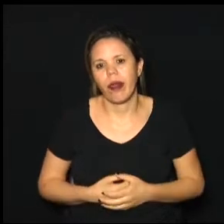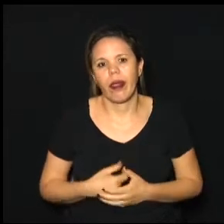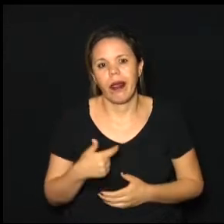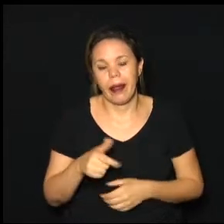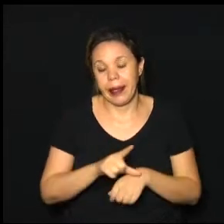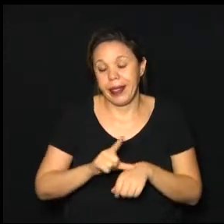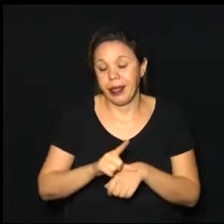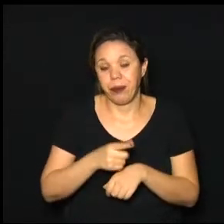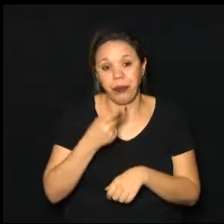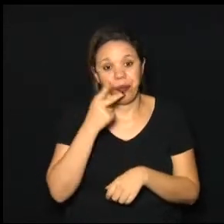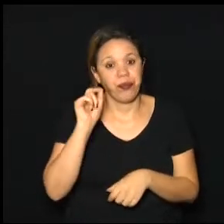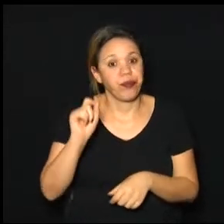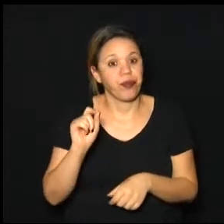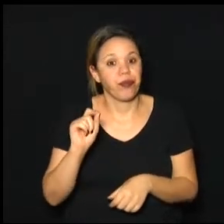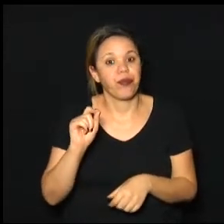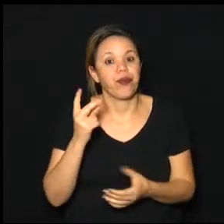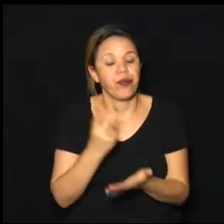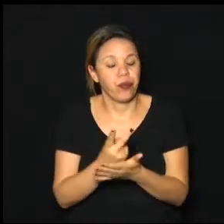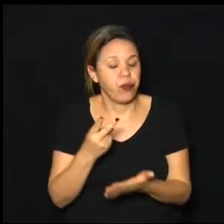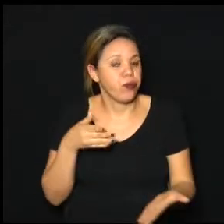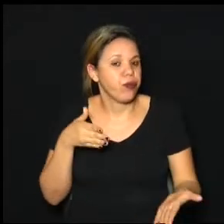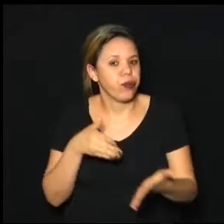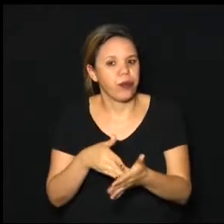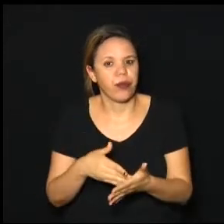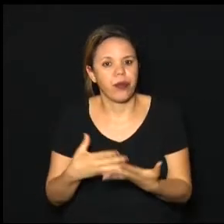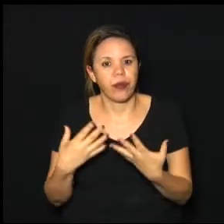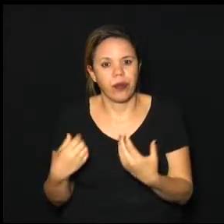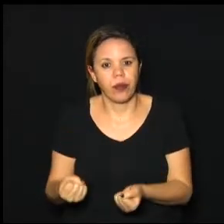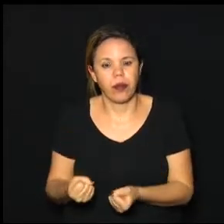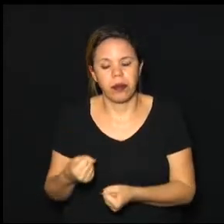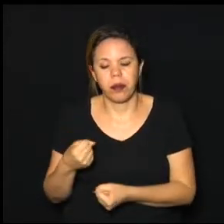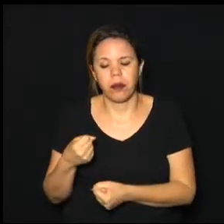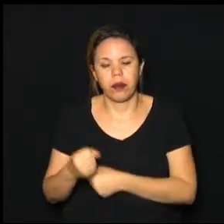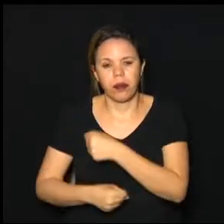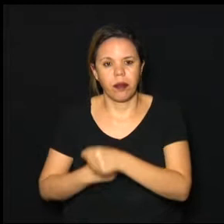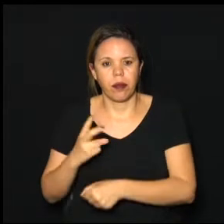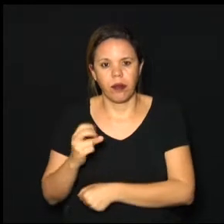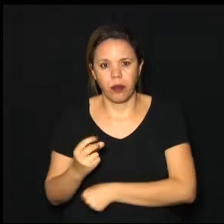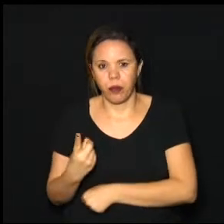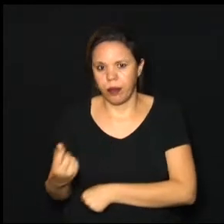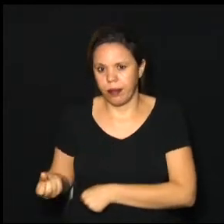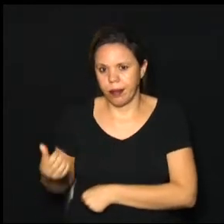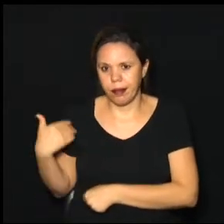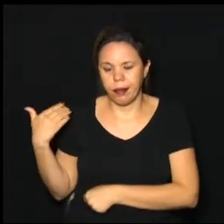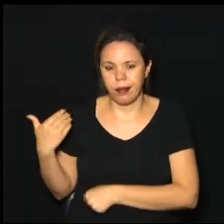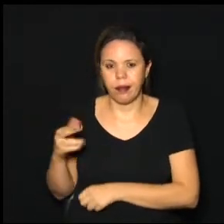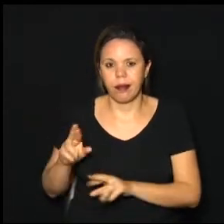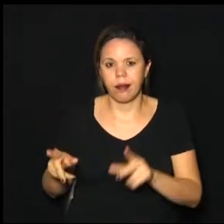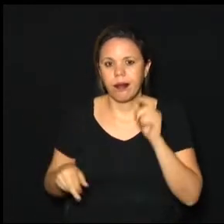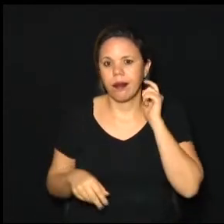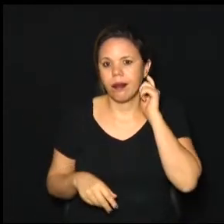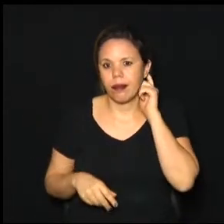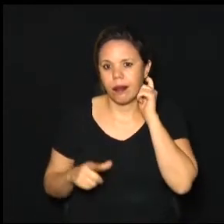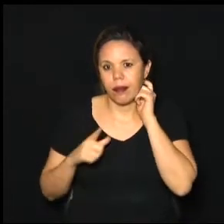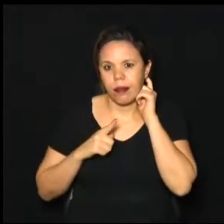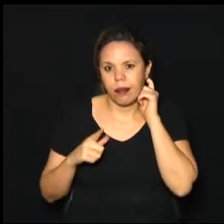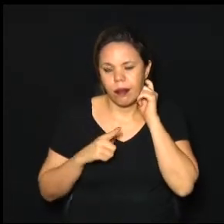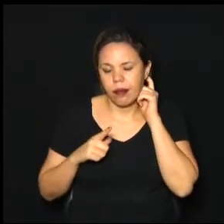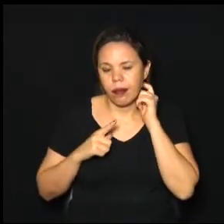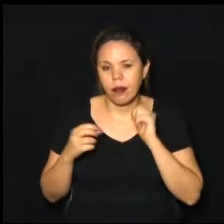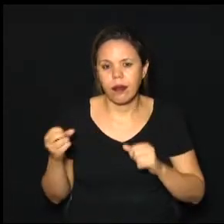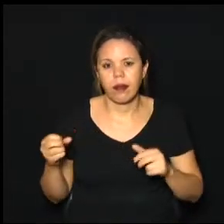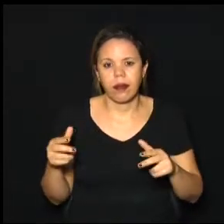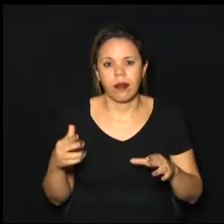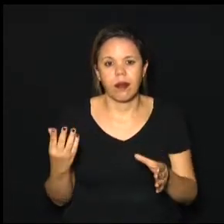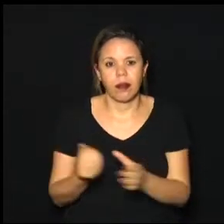legislação eleitoral, os mesmos limites adotados no ano de 2016. A única diferença é que vai haver uma atualização